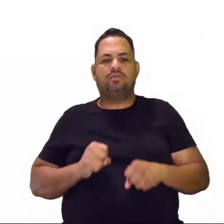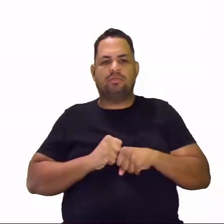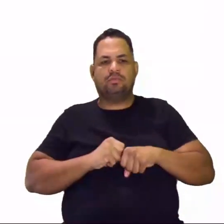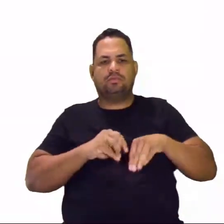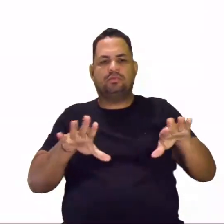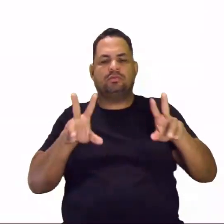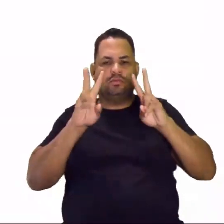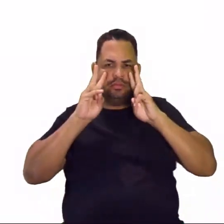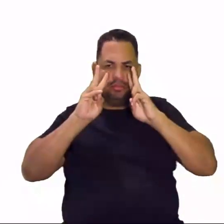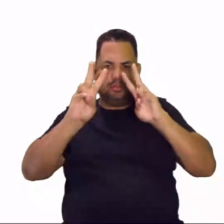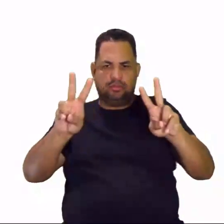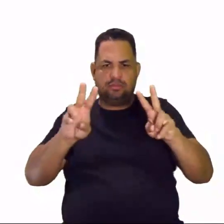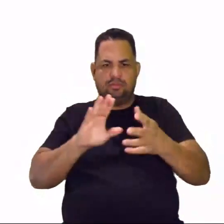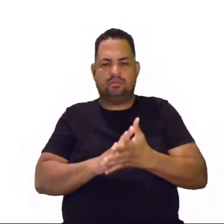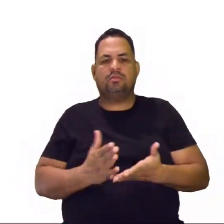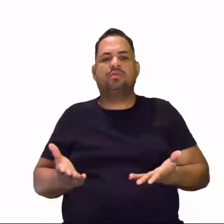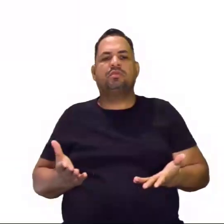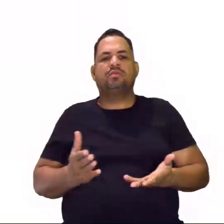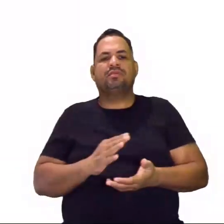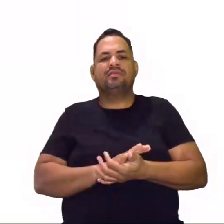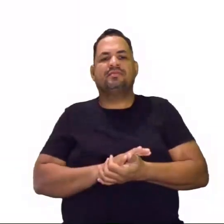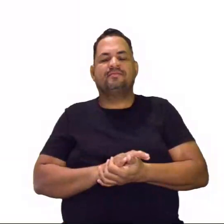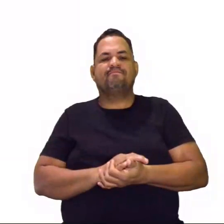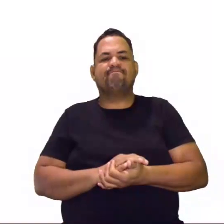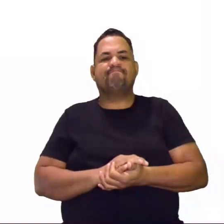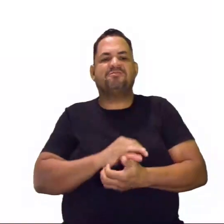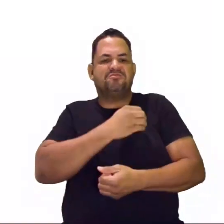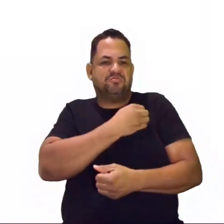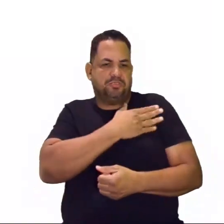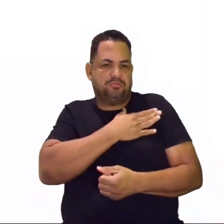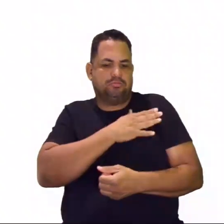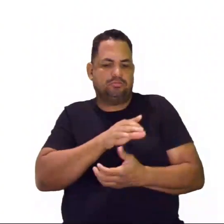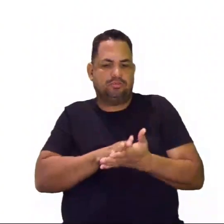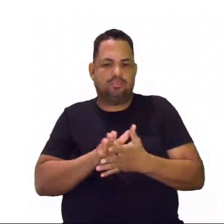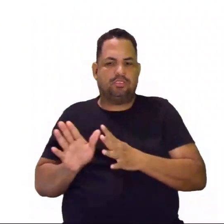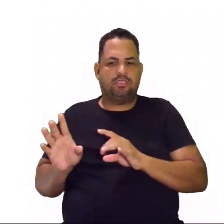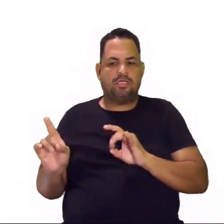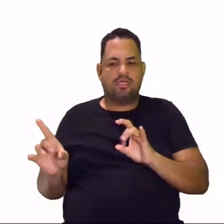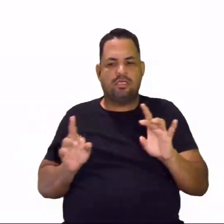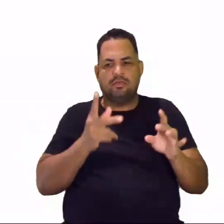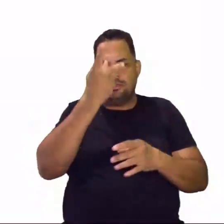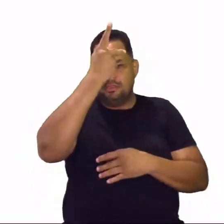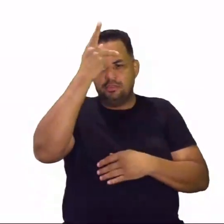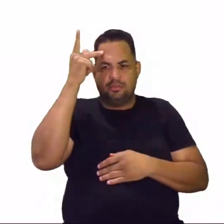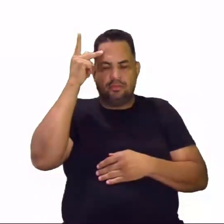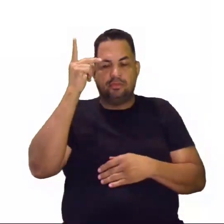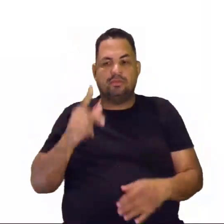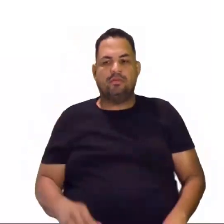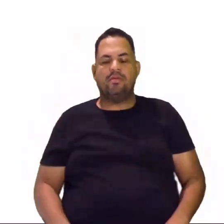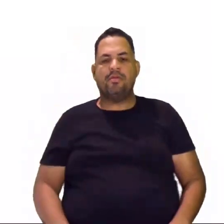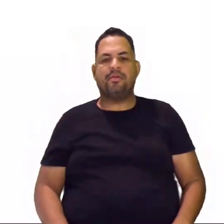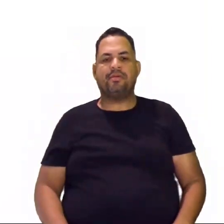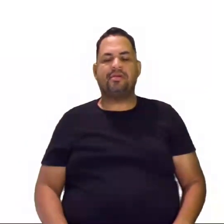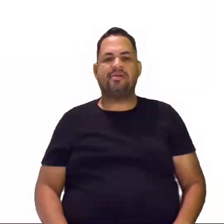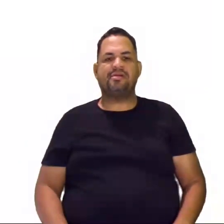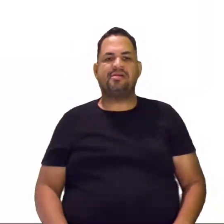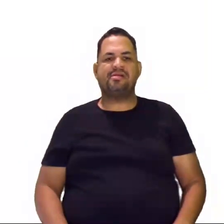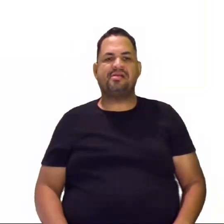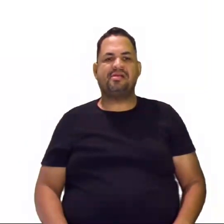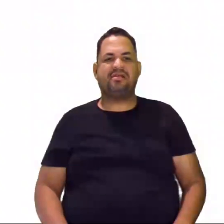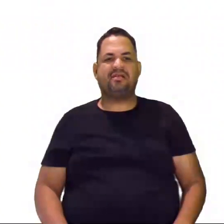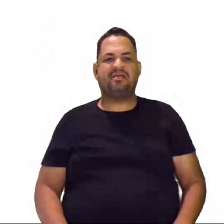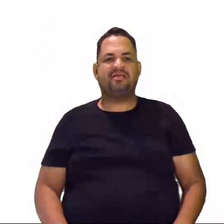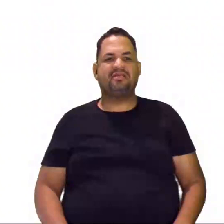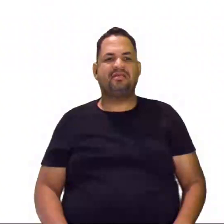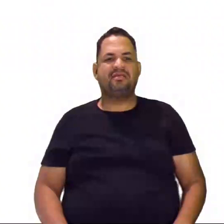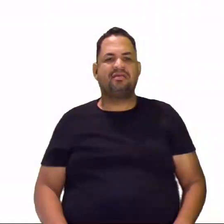expandir essa visão preconceituosa entre as pessoas. Então, aqui novamente eu trago outra imagem para vocês, onde existe